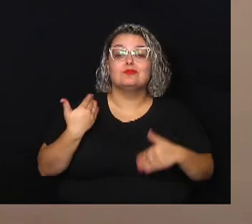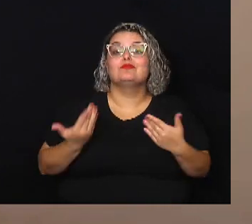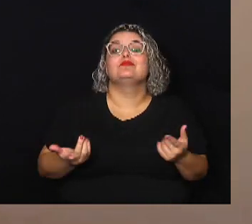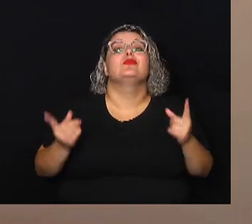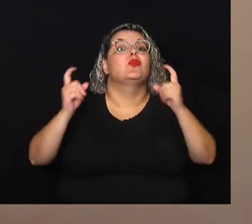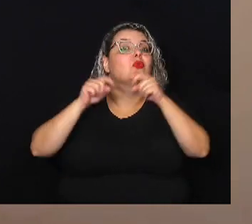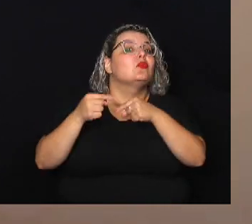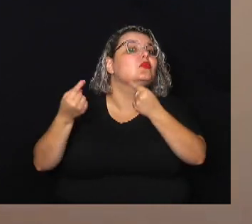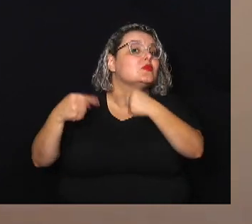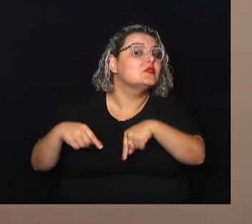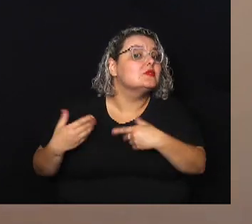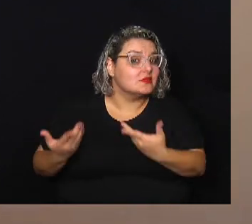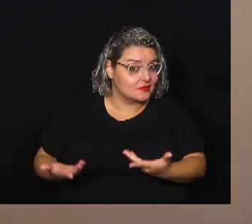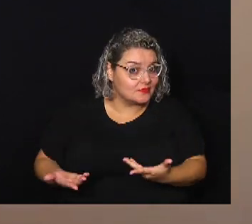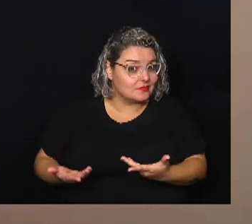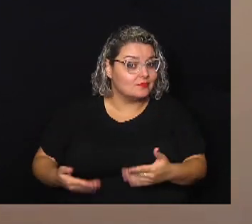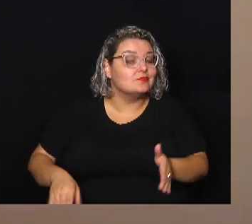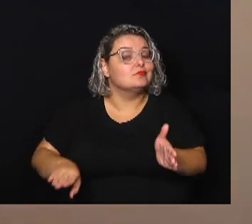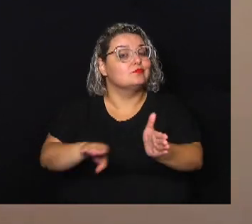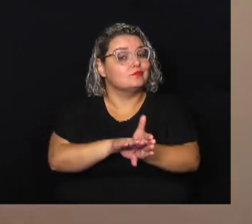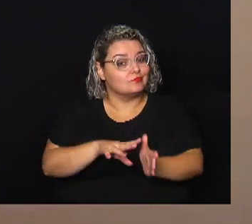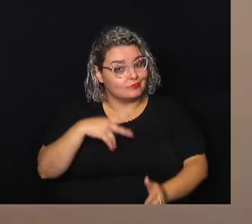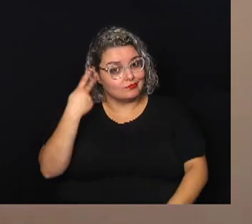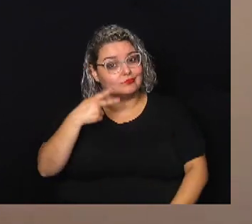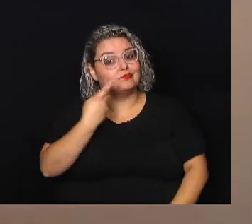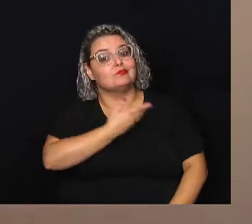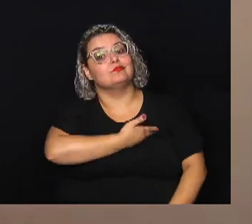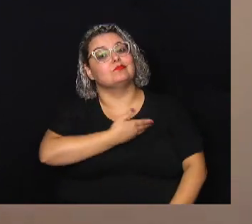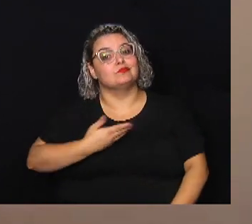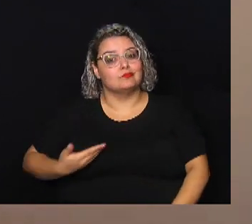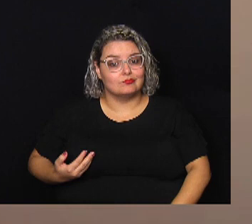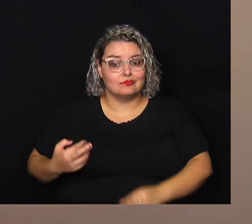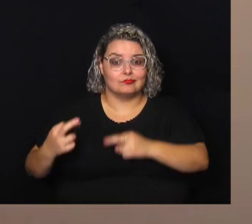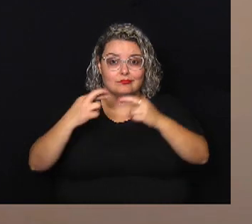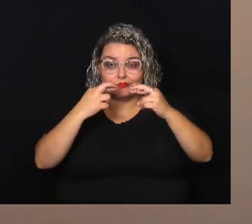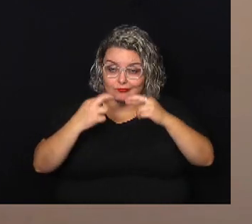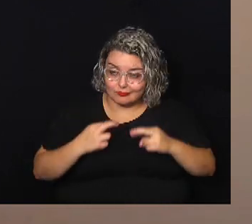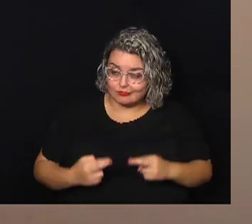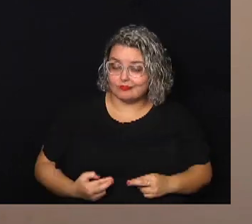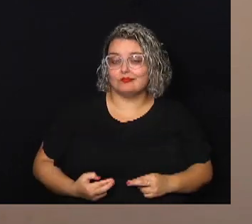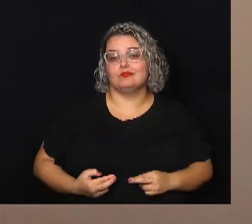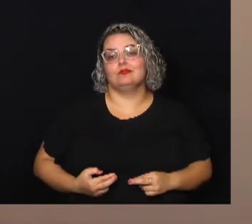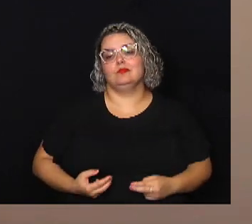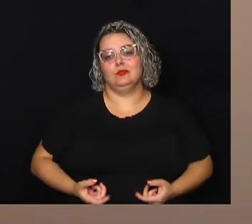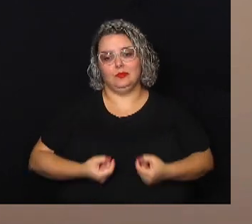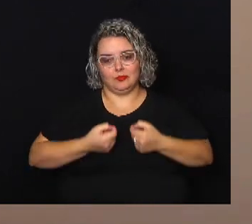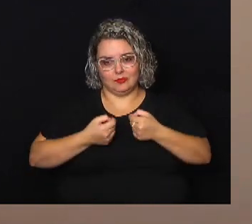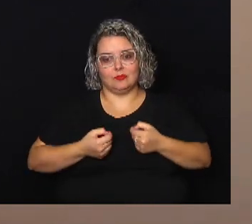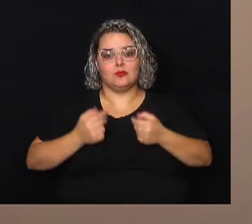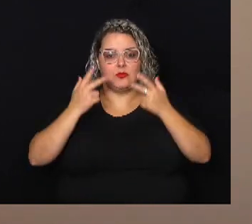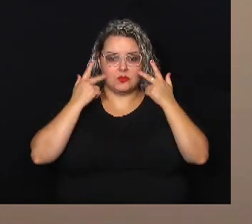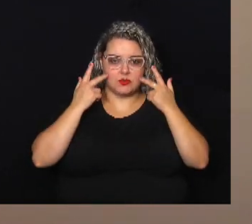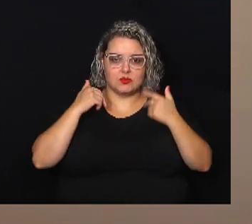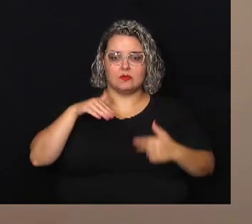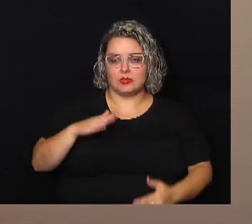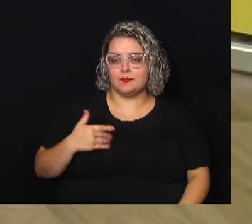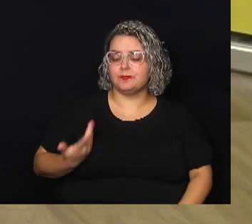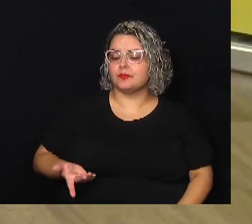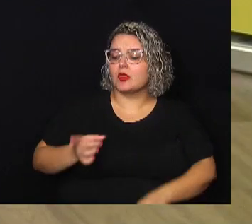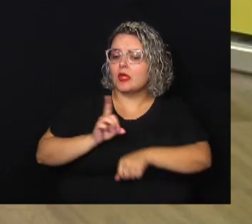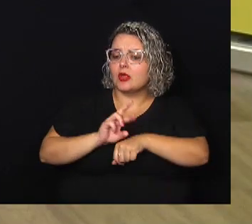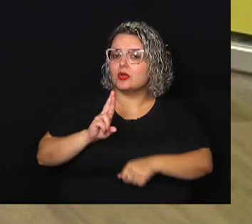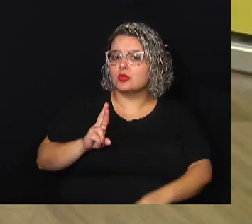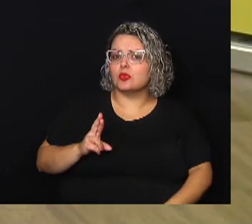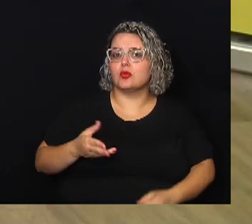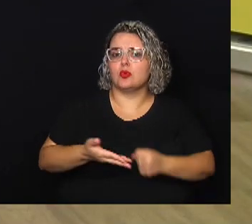nós temos de chegar nessas políticas de rastreamento, de prevenção dos tumores mais comuns. E doutor, com base na